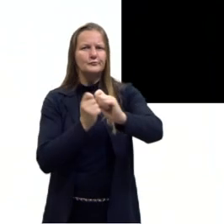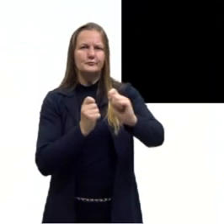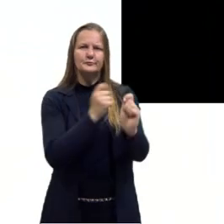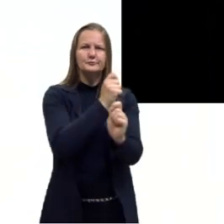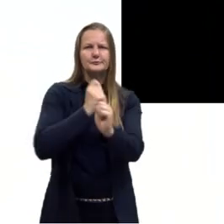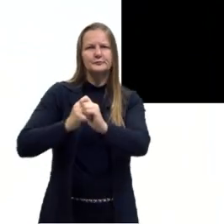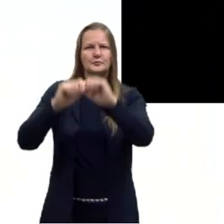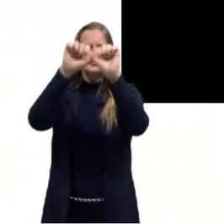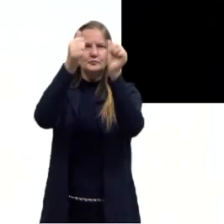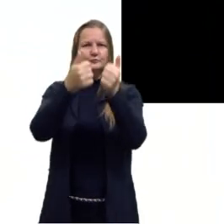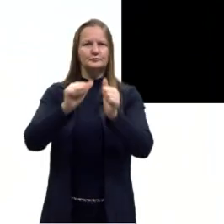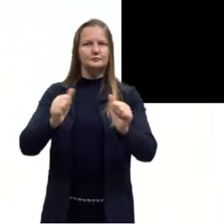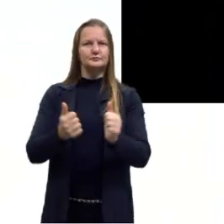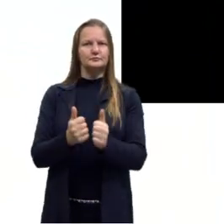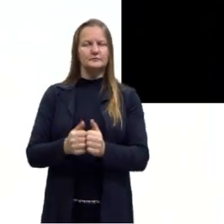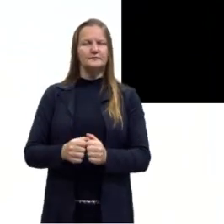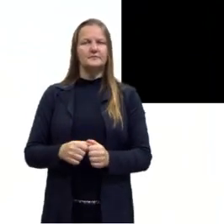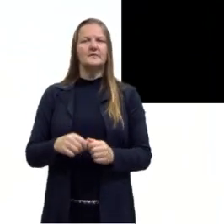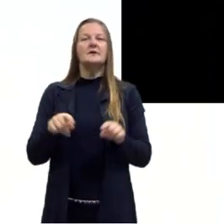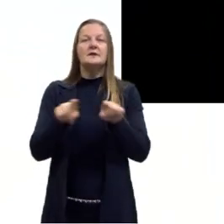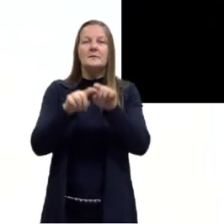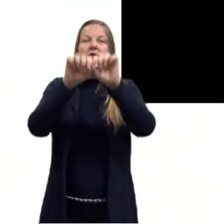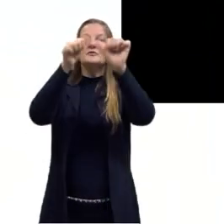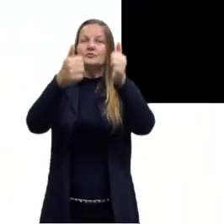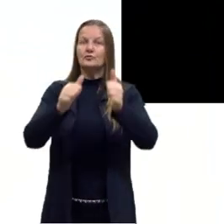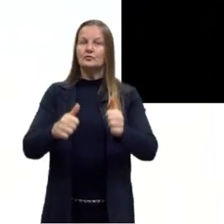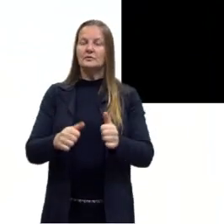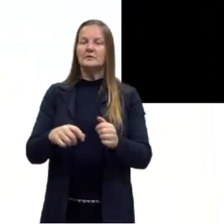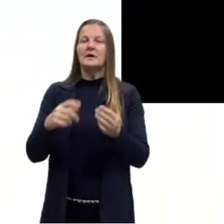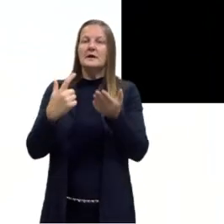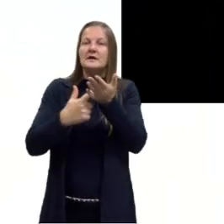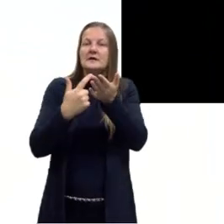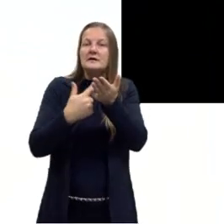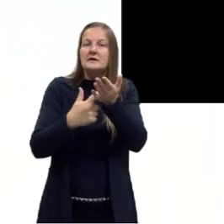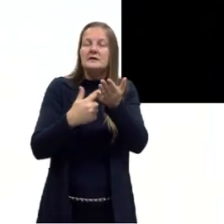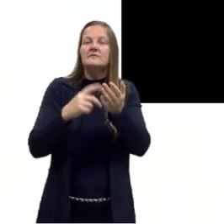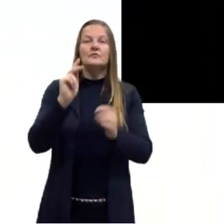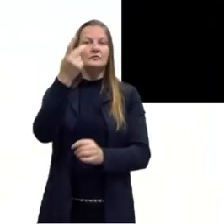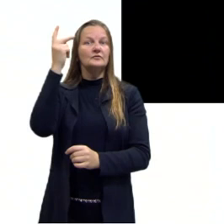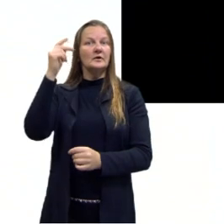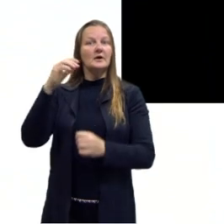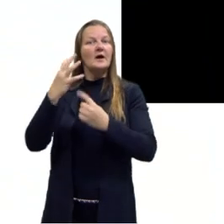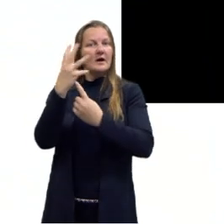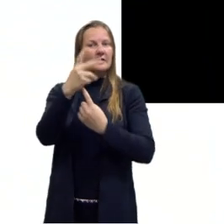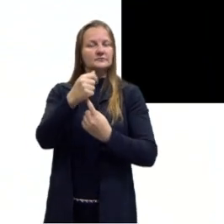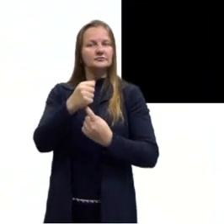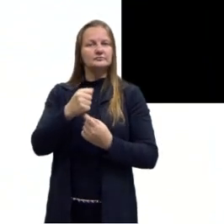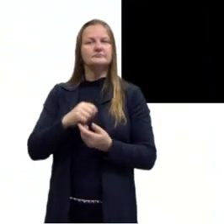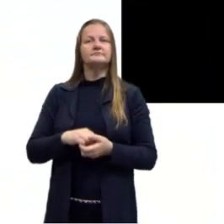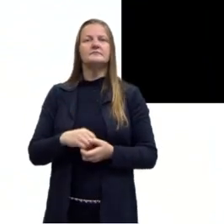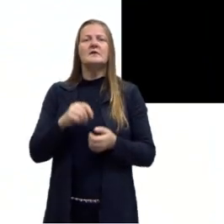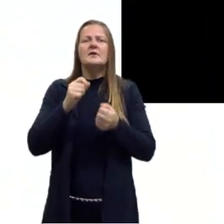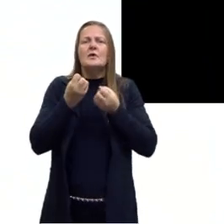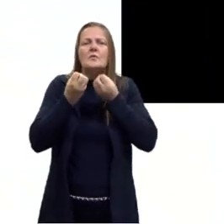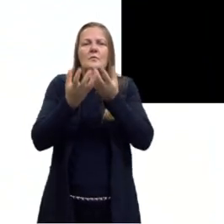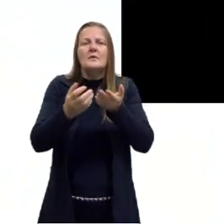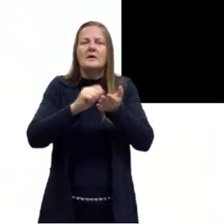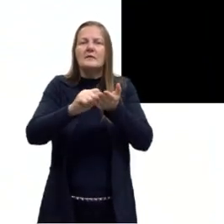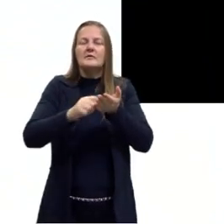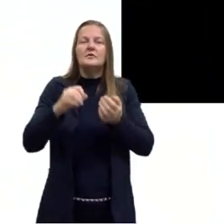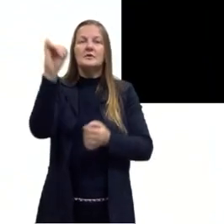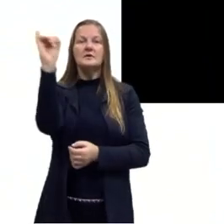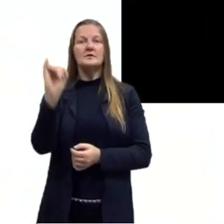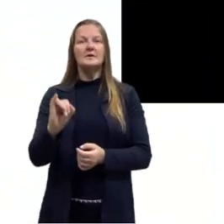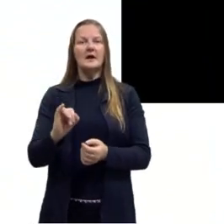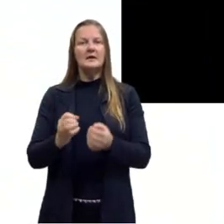superfícies e ele sobre A escultura no livro A história da arte de e pensa a Grécia diz que na escultura italiana